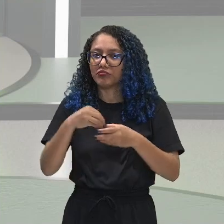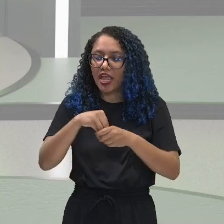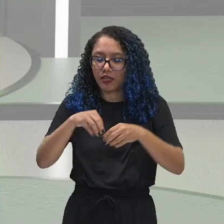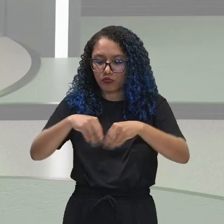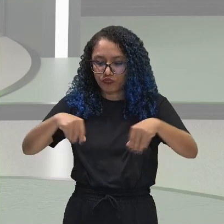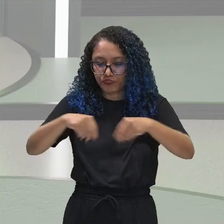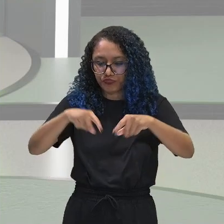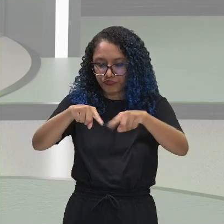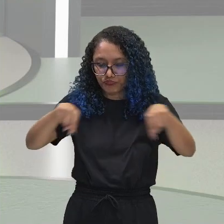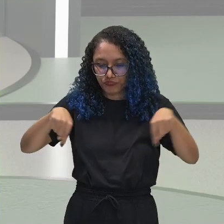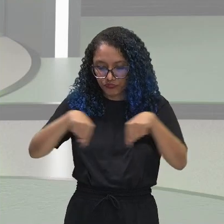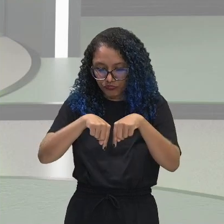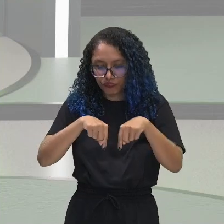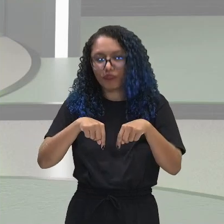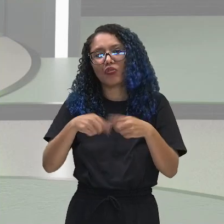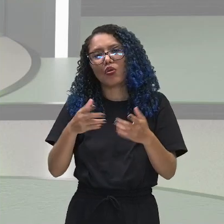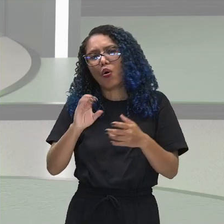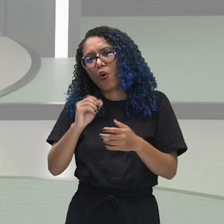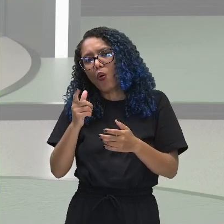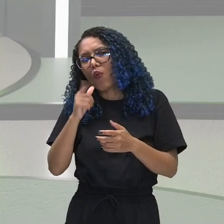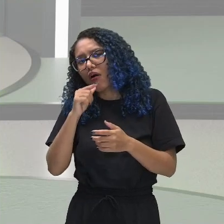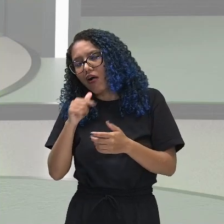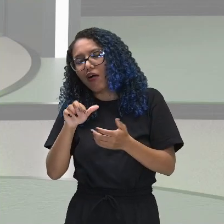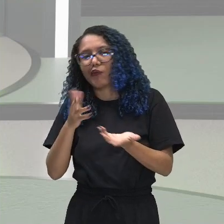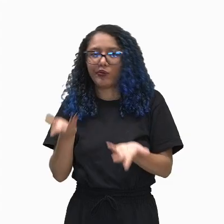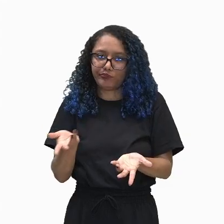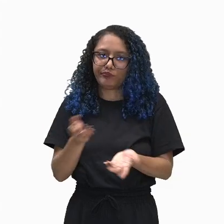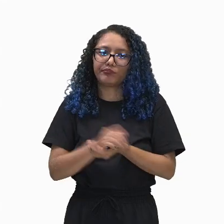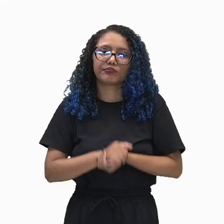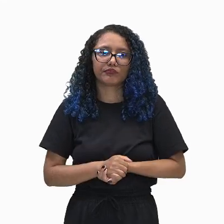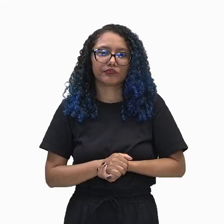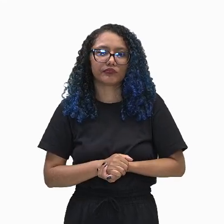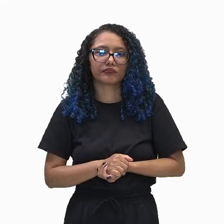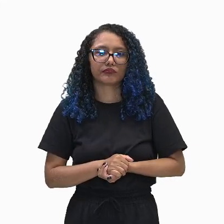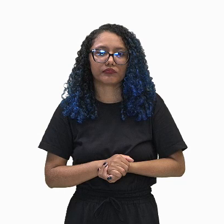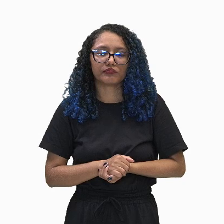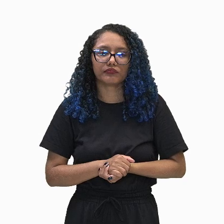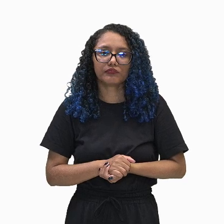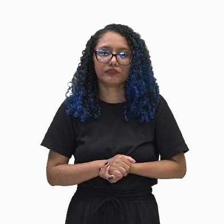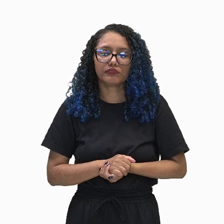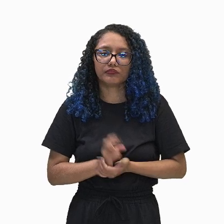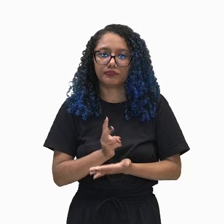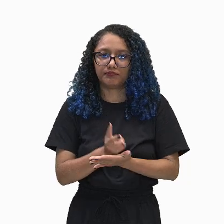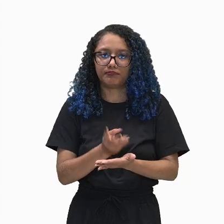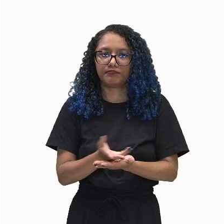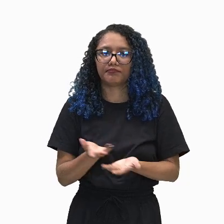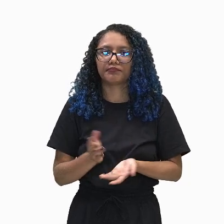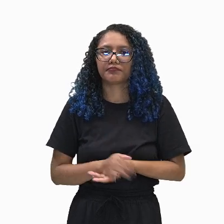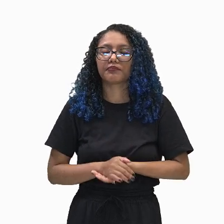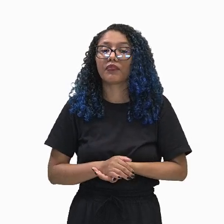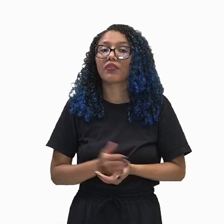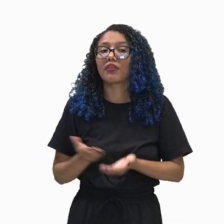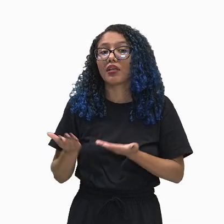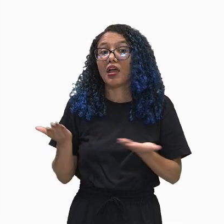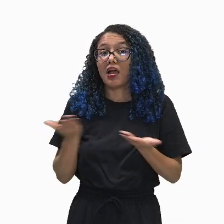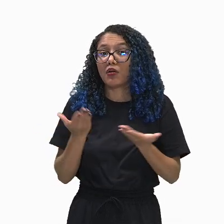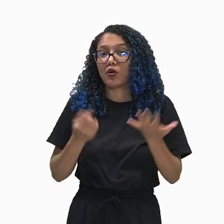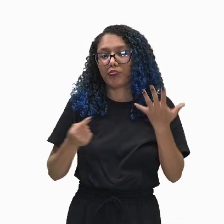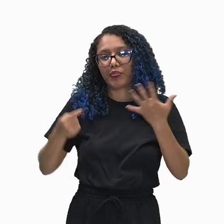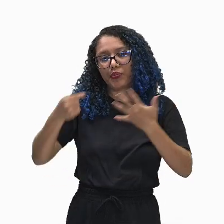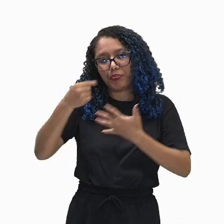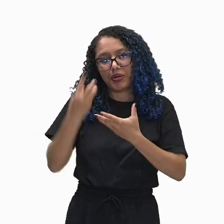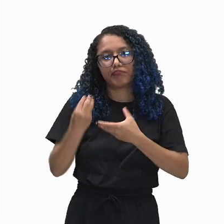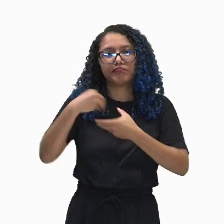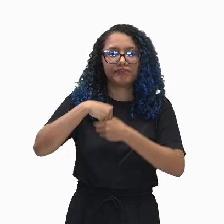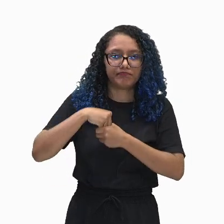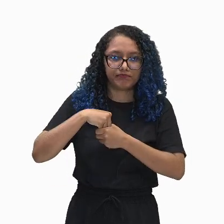em terreno aquoso, por exemplo. Vamos lá dar continuidade aos fatores, agora mostrando fatores